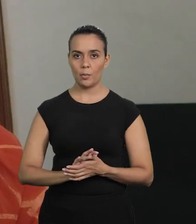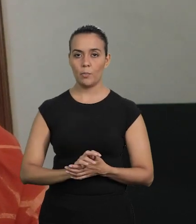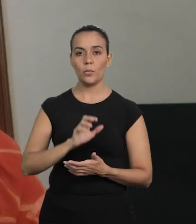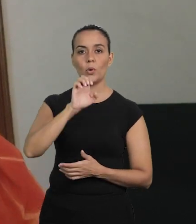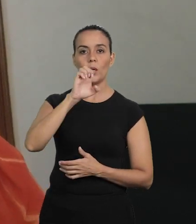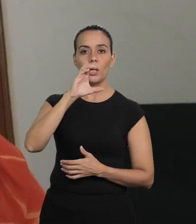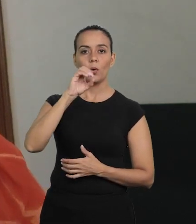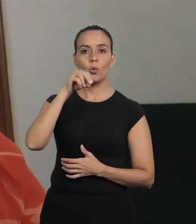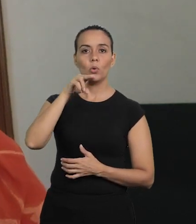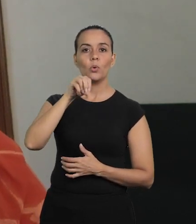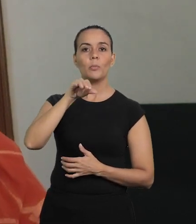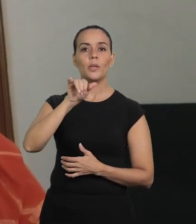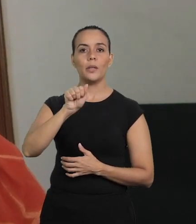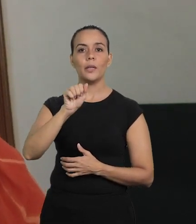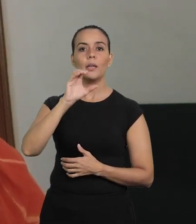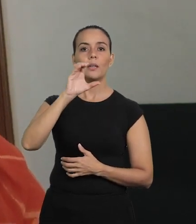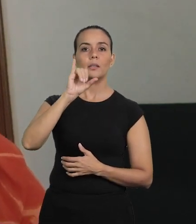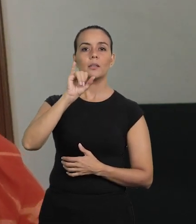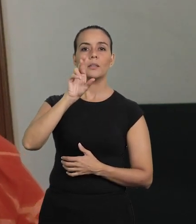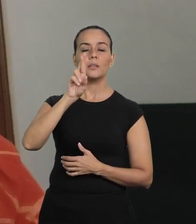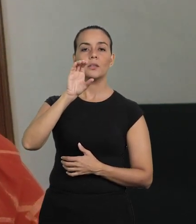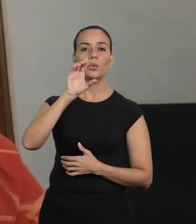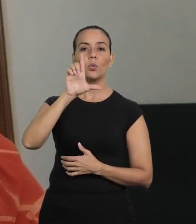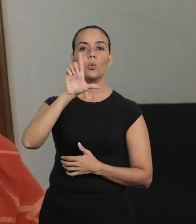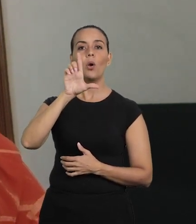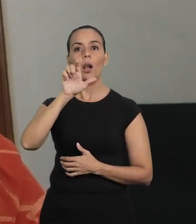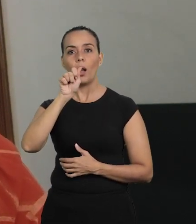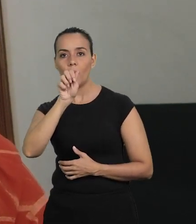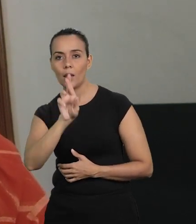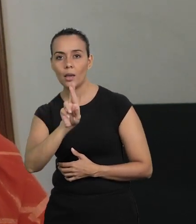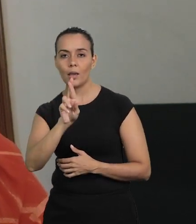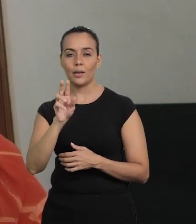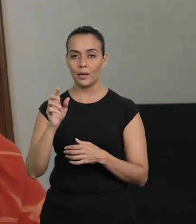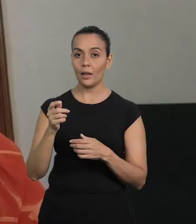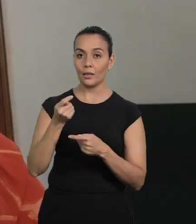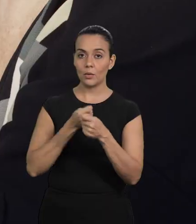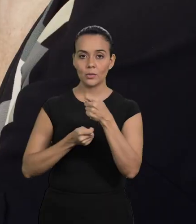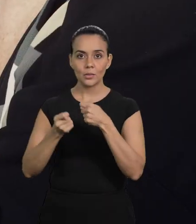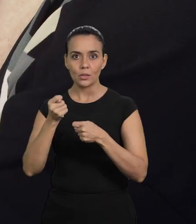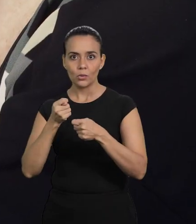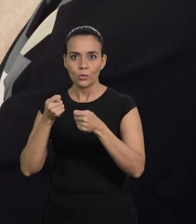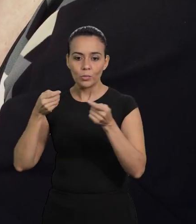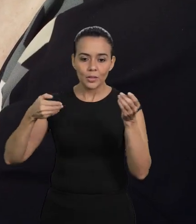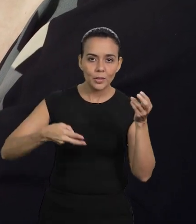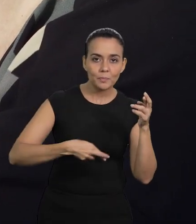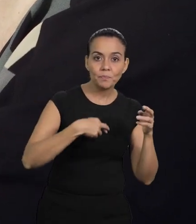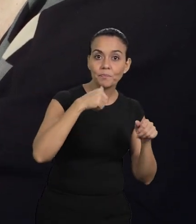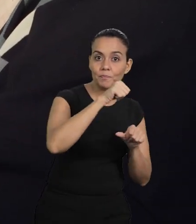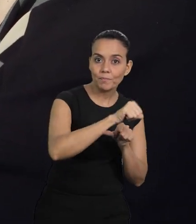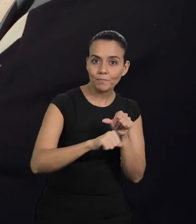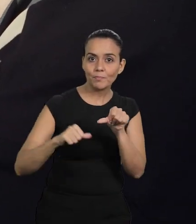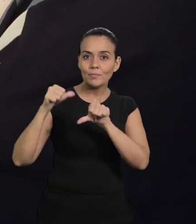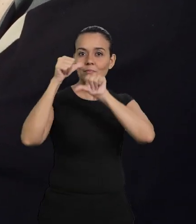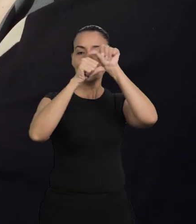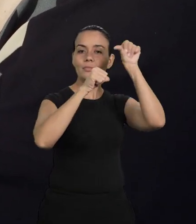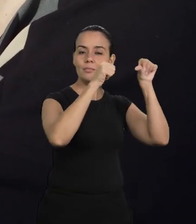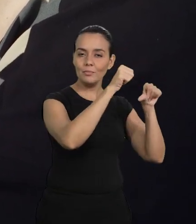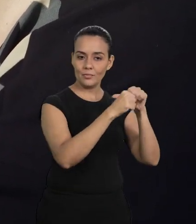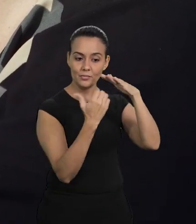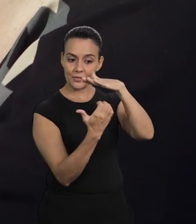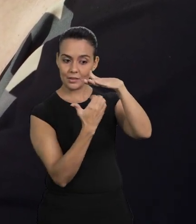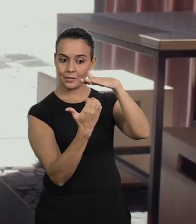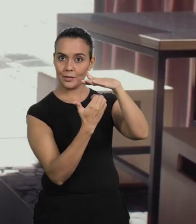logística reversa, tudo isso tem muito essa relação dessa tratativa que as organizações devem dar aos seus